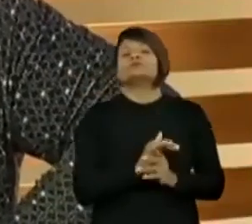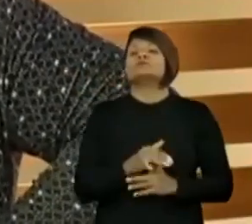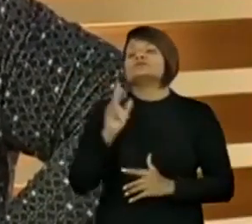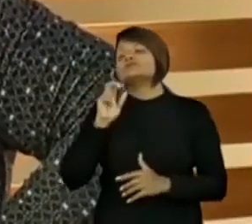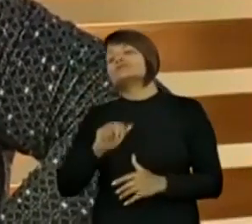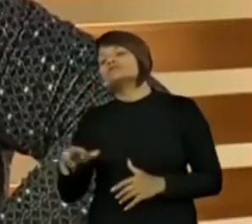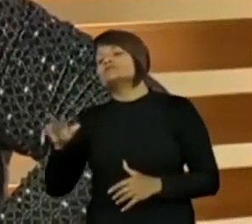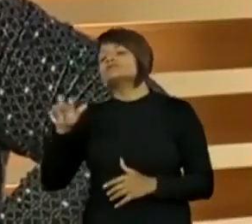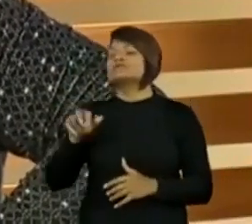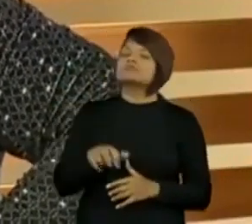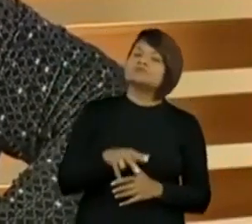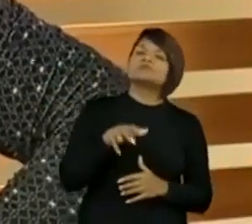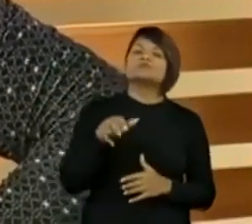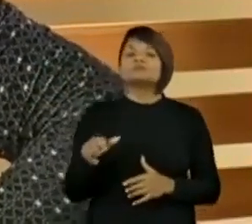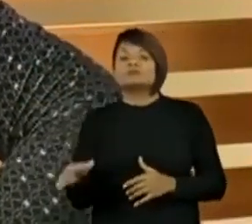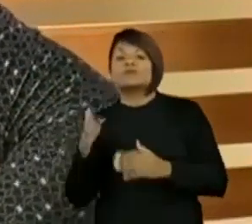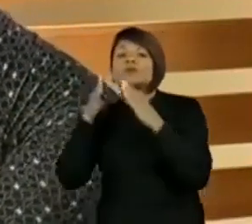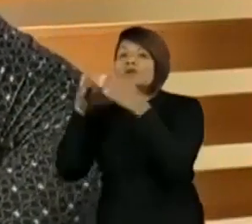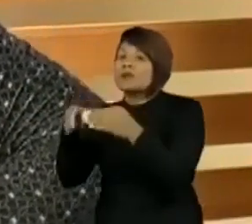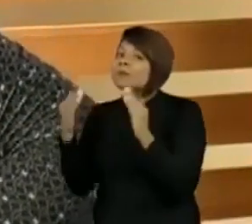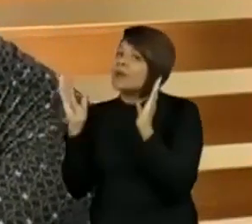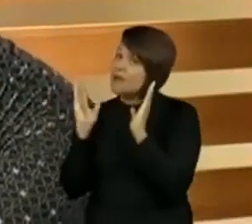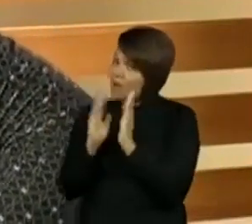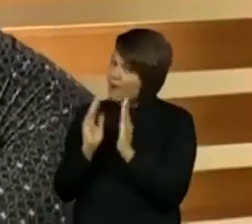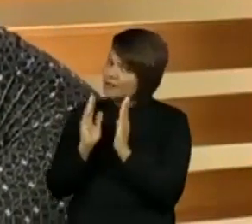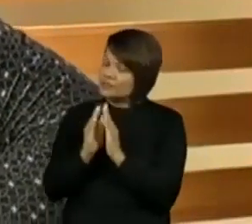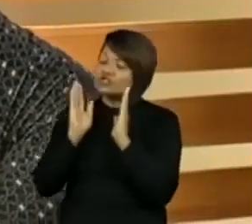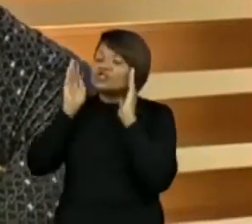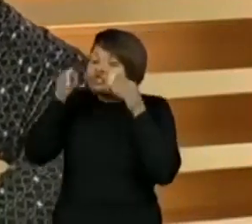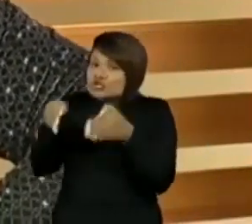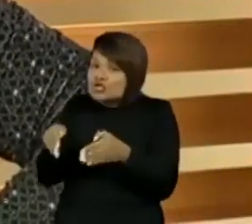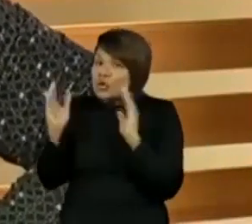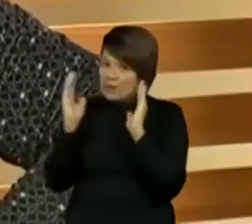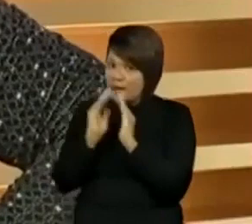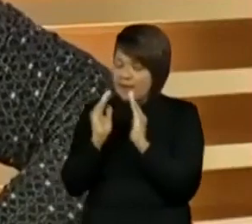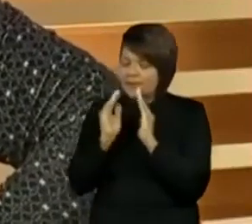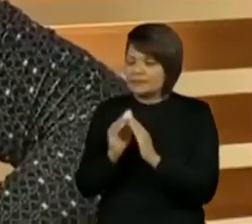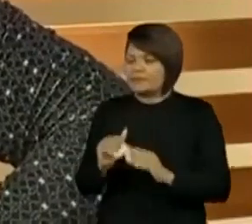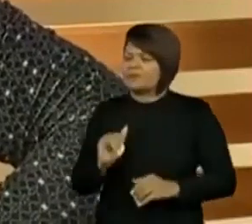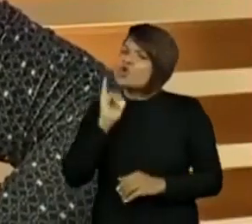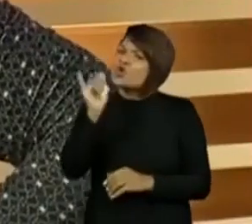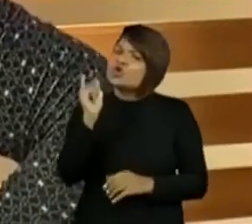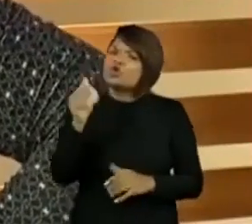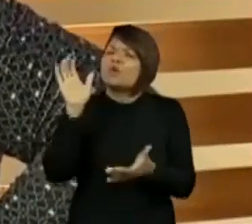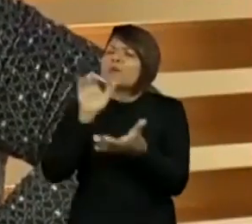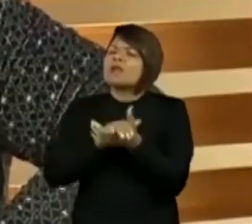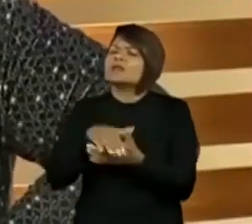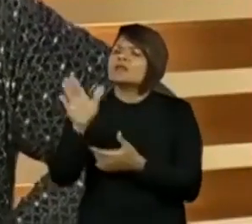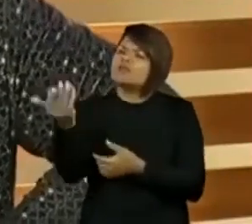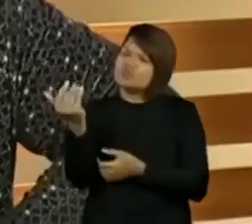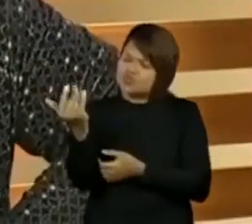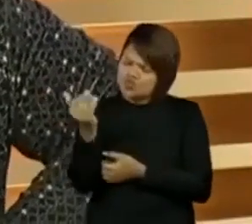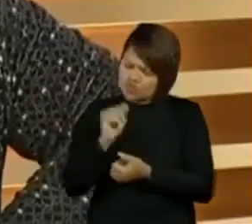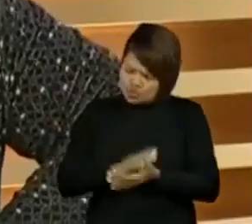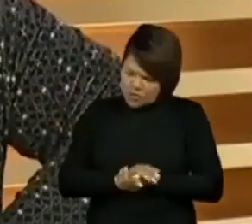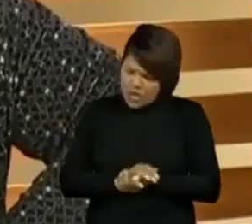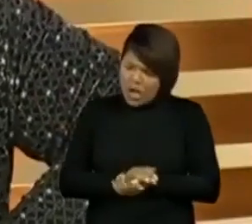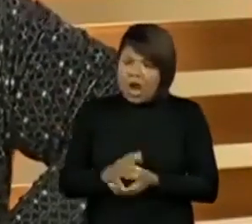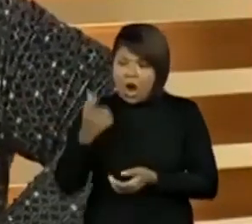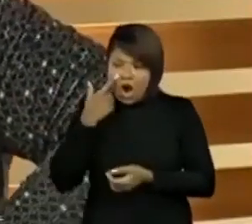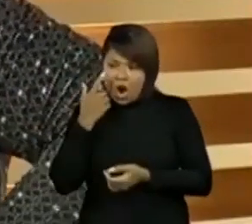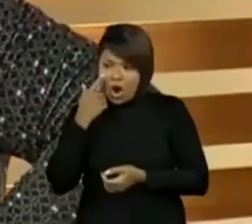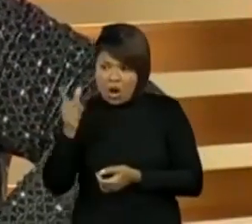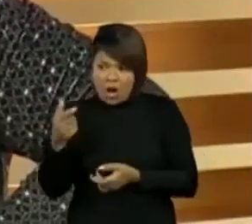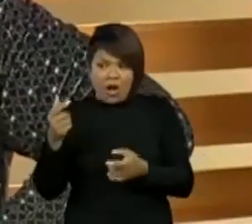noite estava chegando. Quando ela contou para o marido, eles logo pensaram: ah, logo cedo a águia